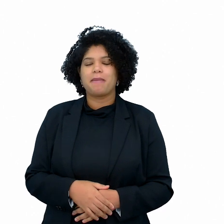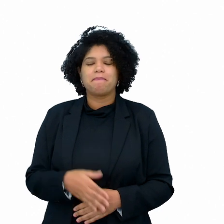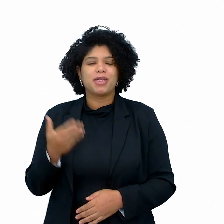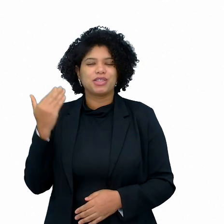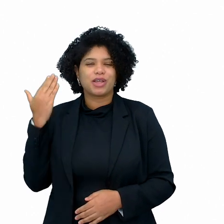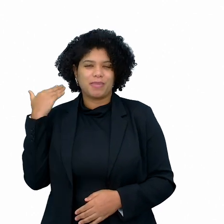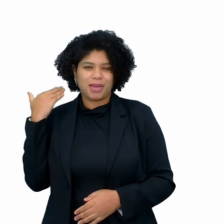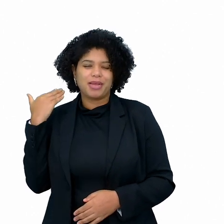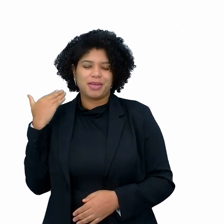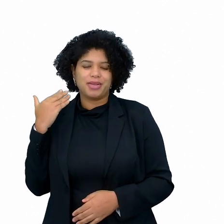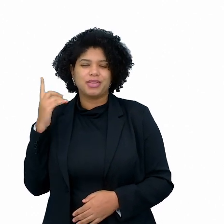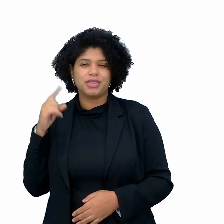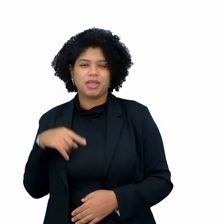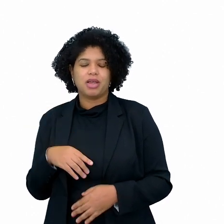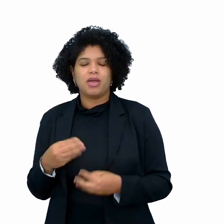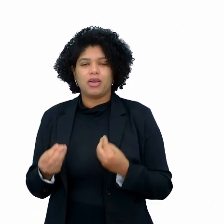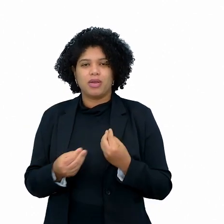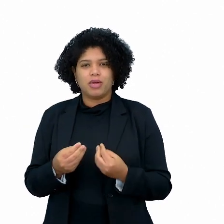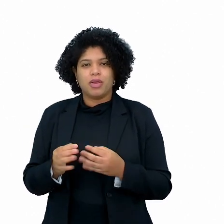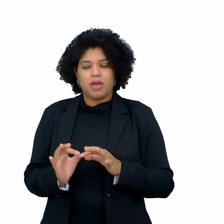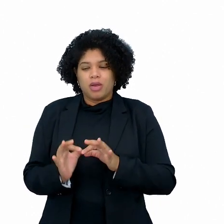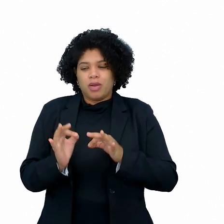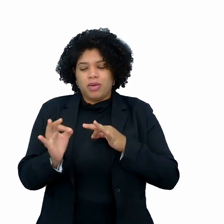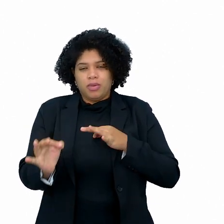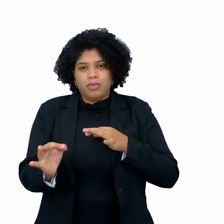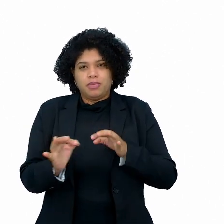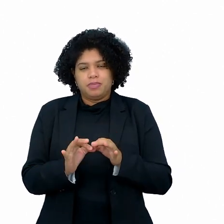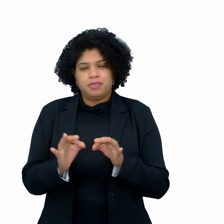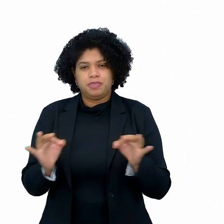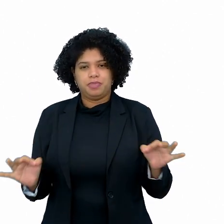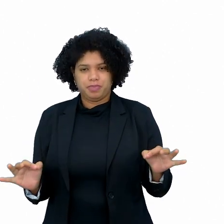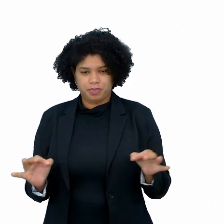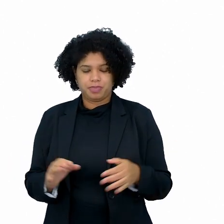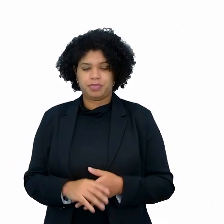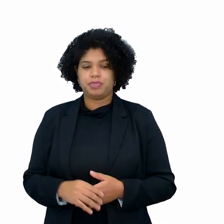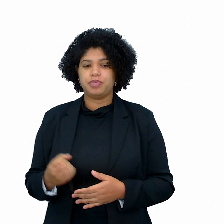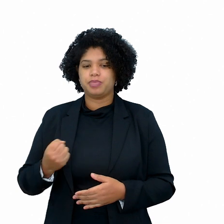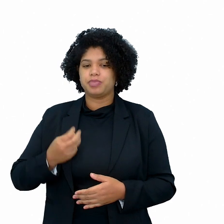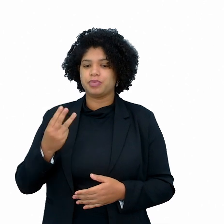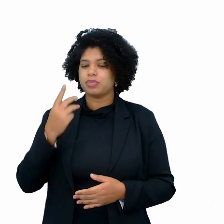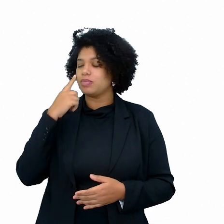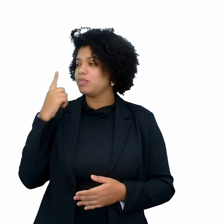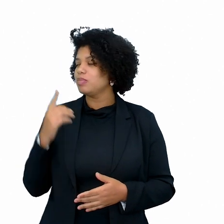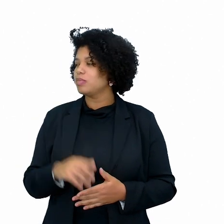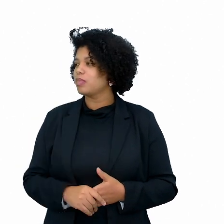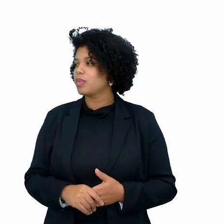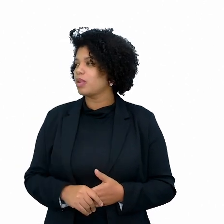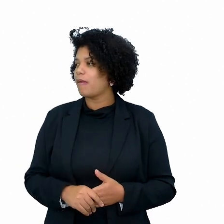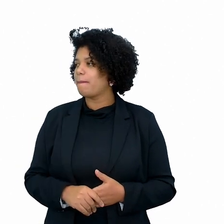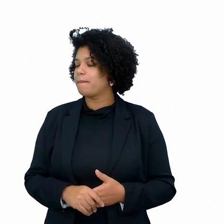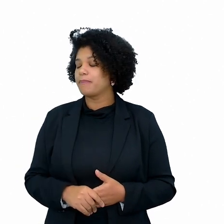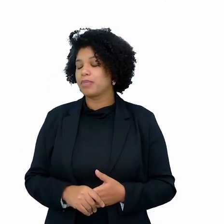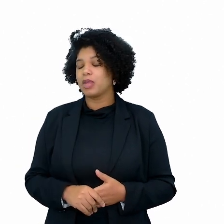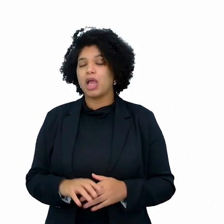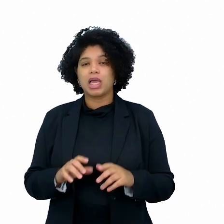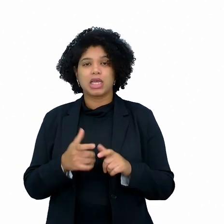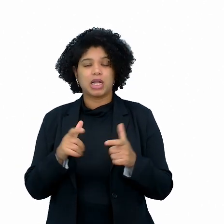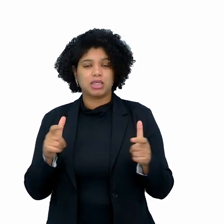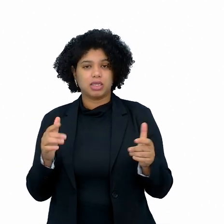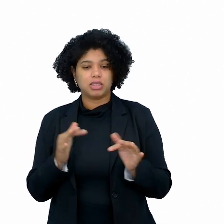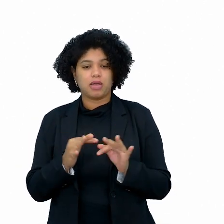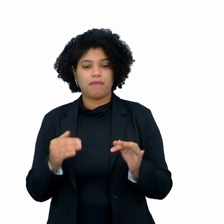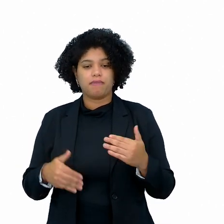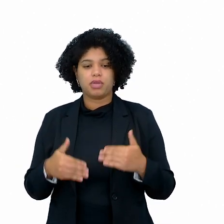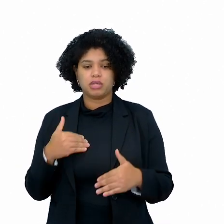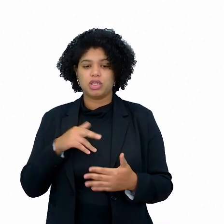todas medidas físicas, né, constantes. E 3, a percepção de que uma grandeza física pode apresentar